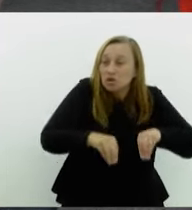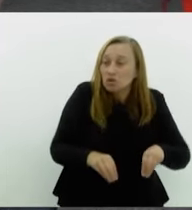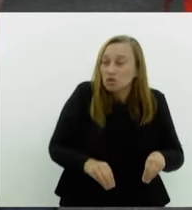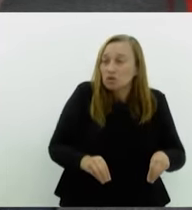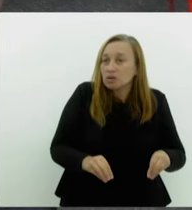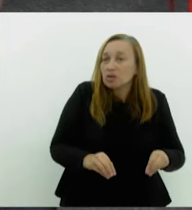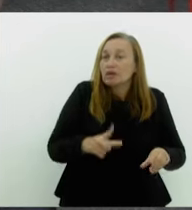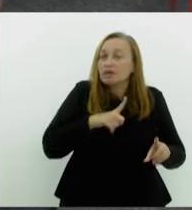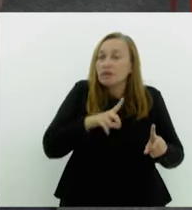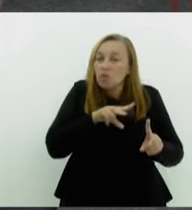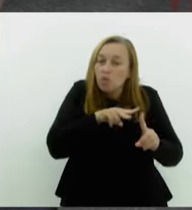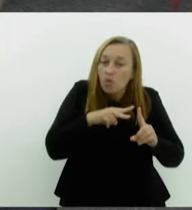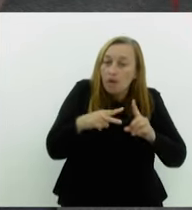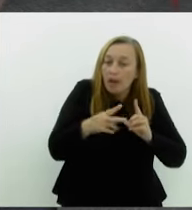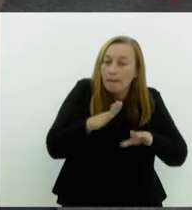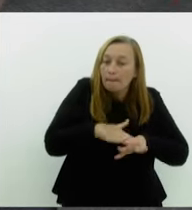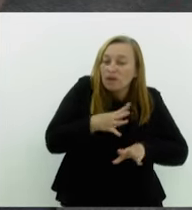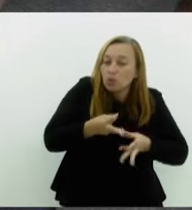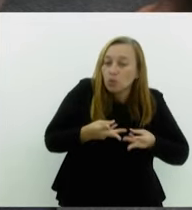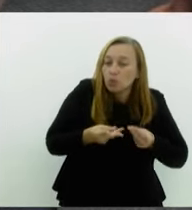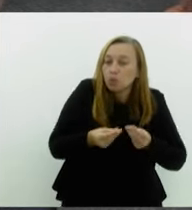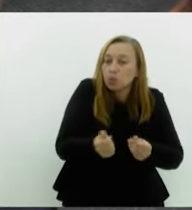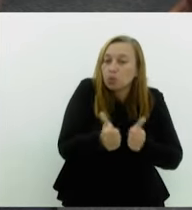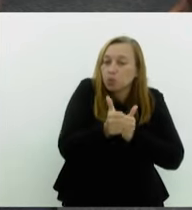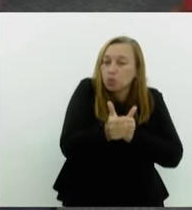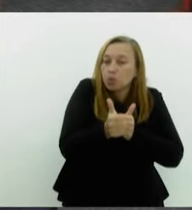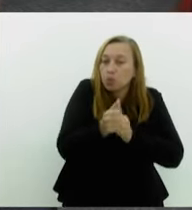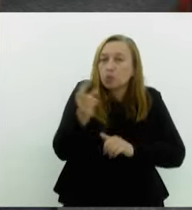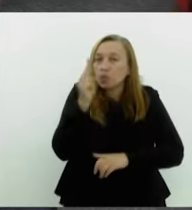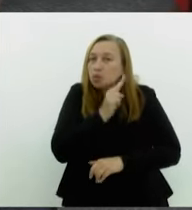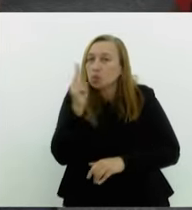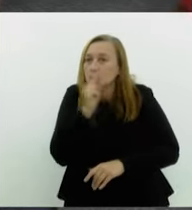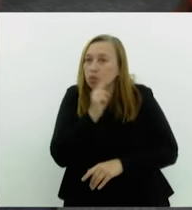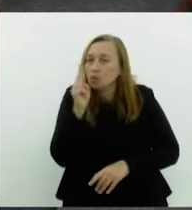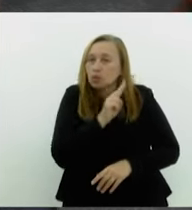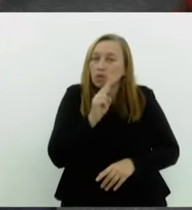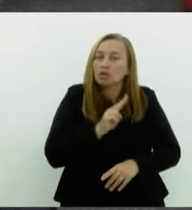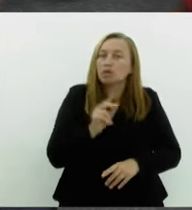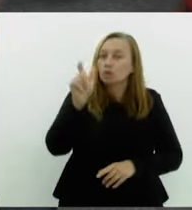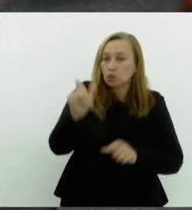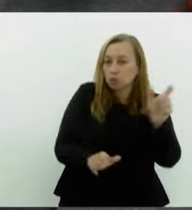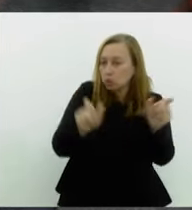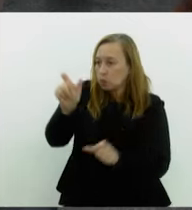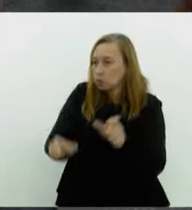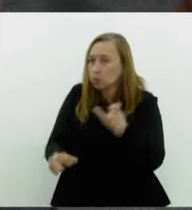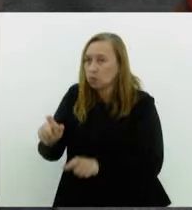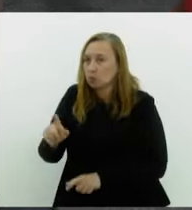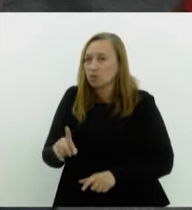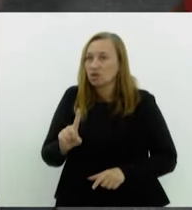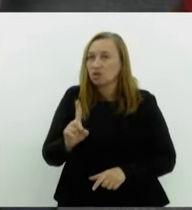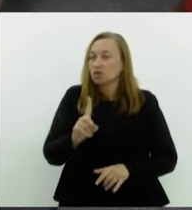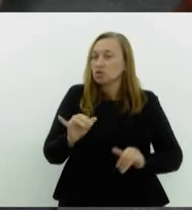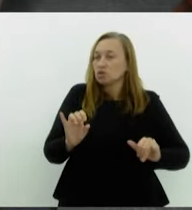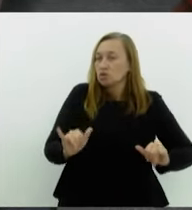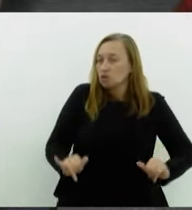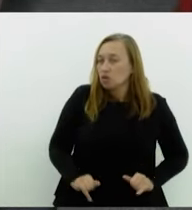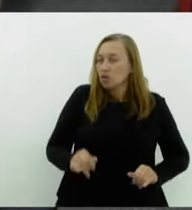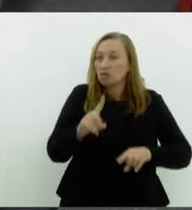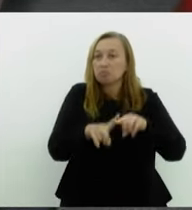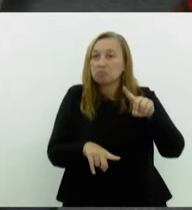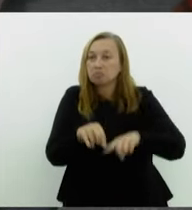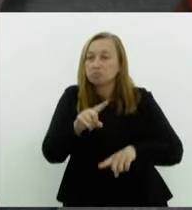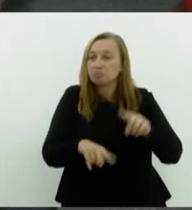mais cuidadoso e um acompanhamento mais urgente para que essas vítimas, que não sofrem só com perdas